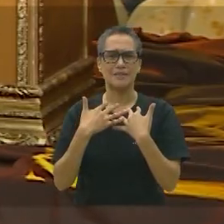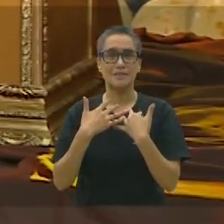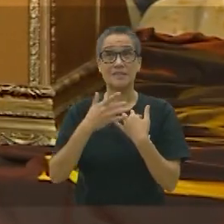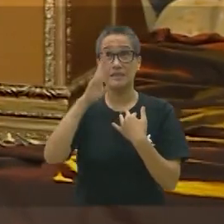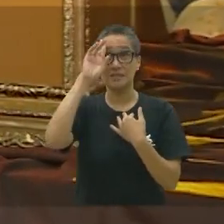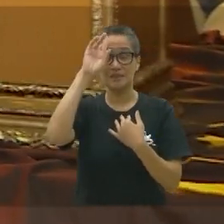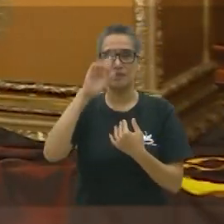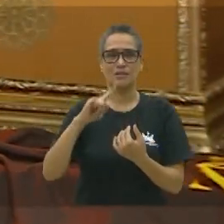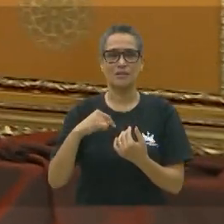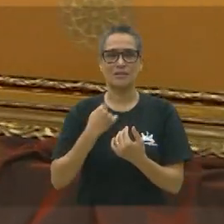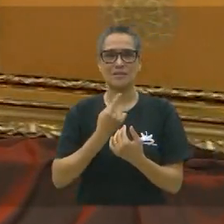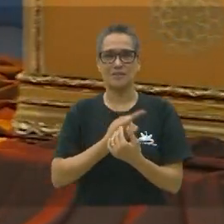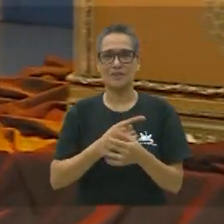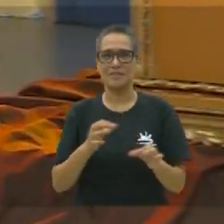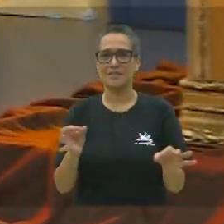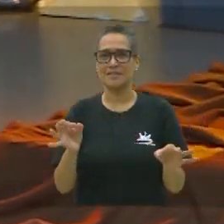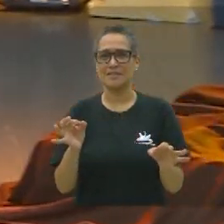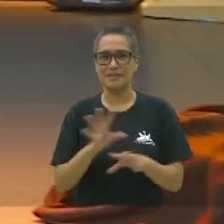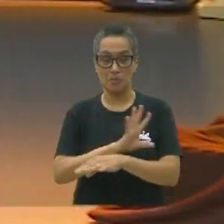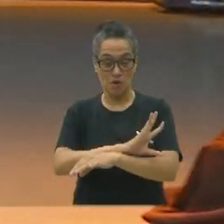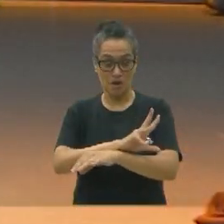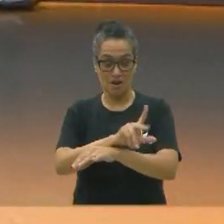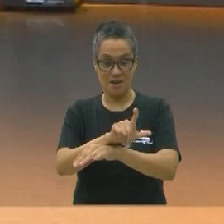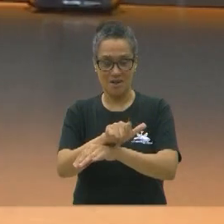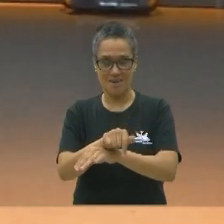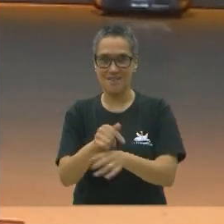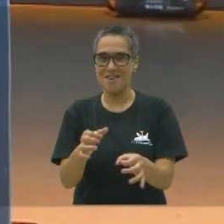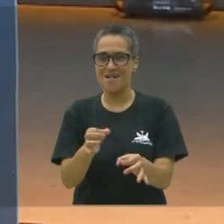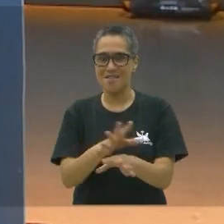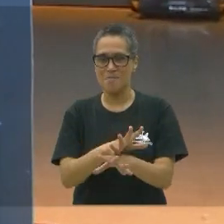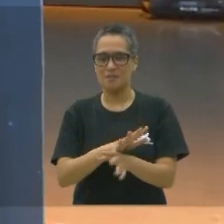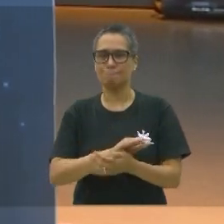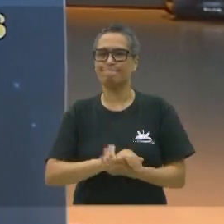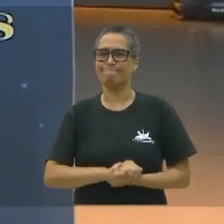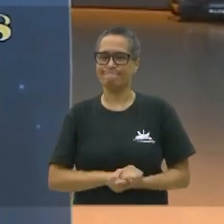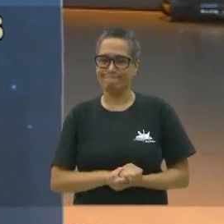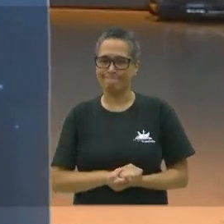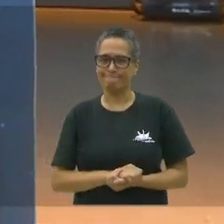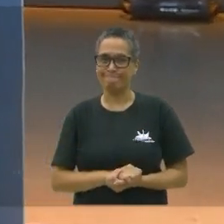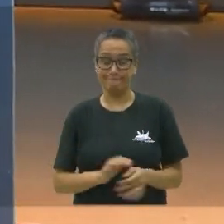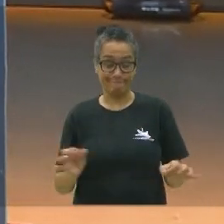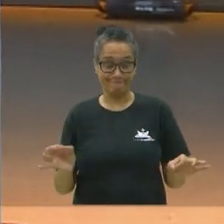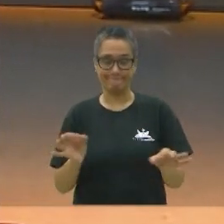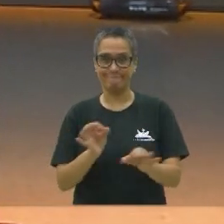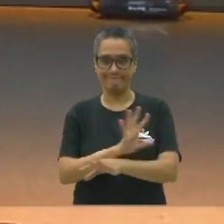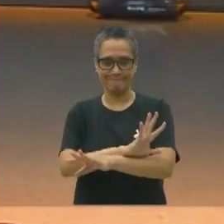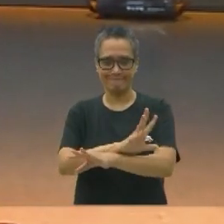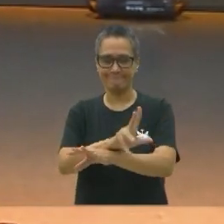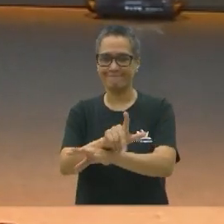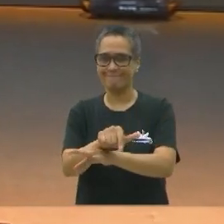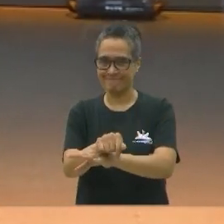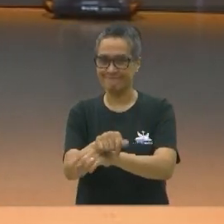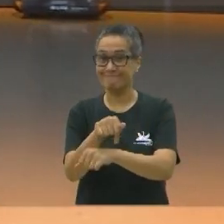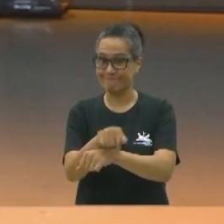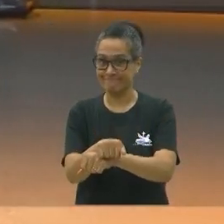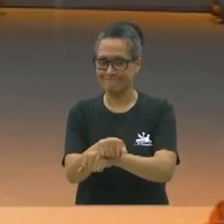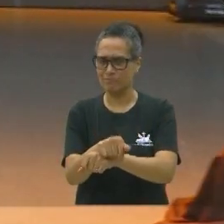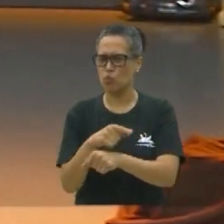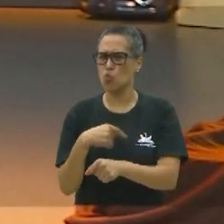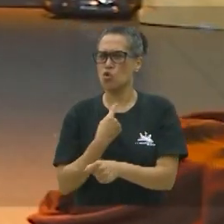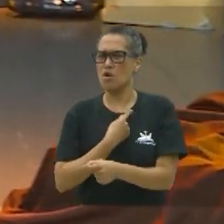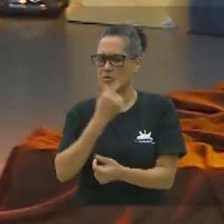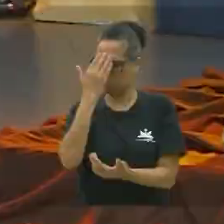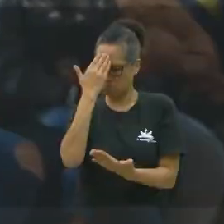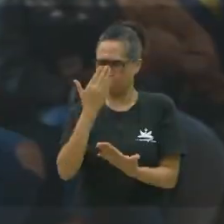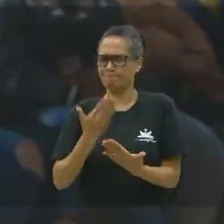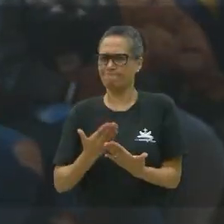nós estamos encerrando um cerco de Jericó, e ao encerrar um cerco de Jericó, nós acreditamos,